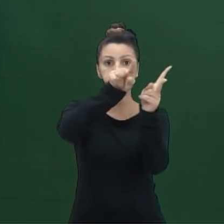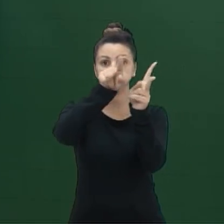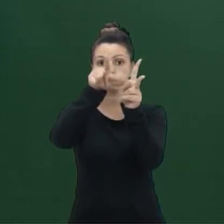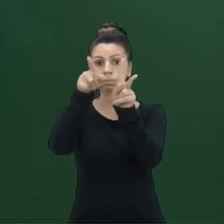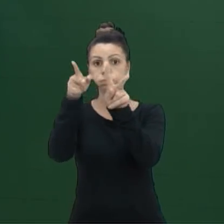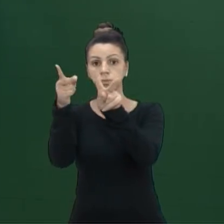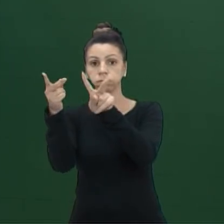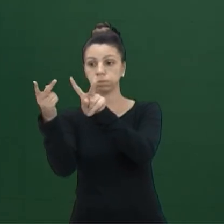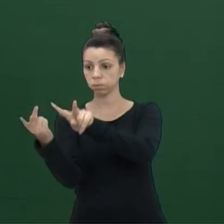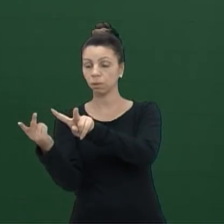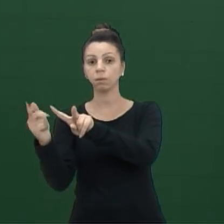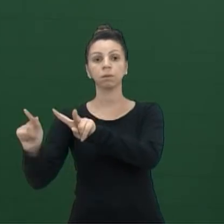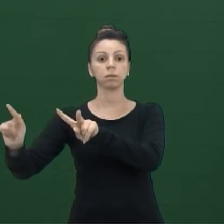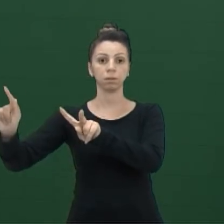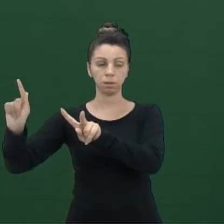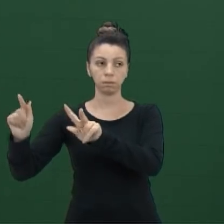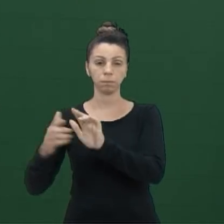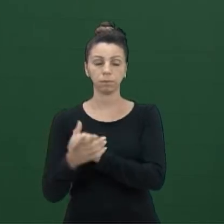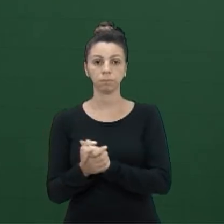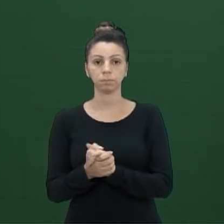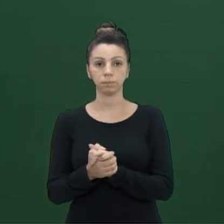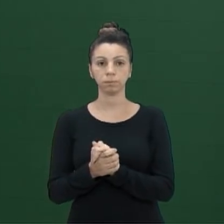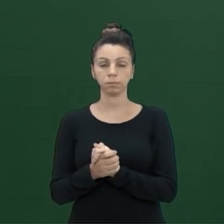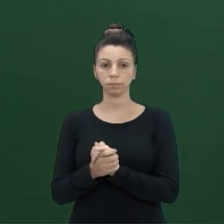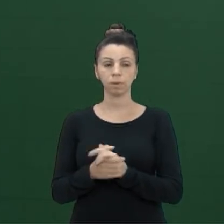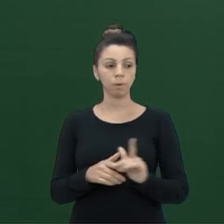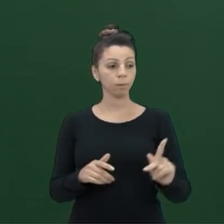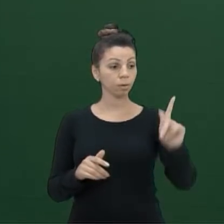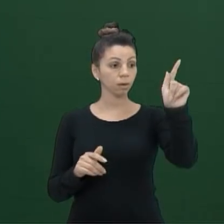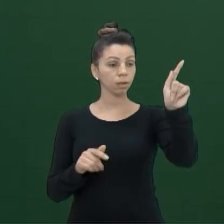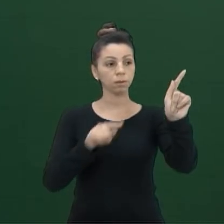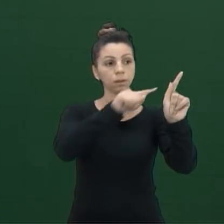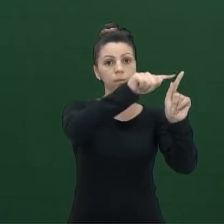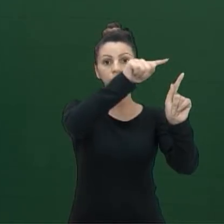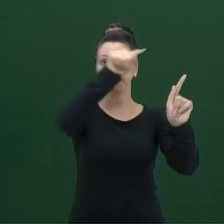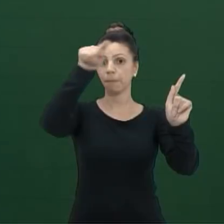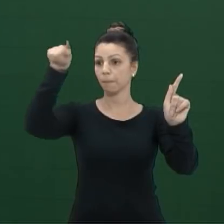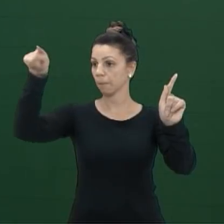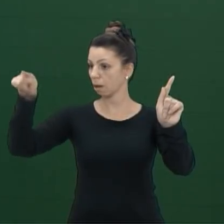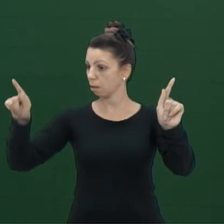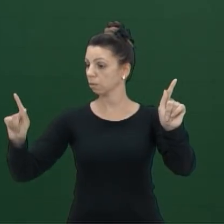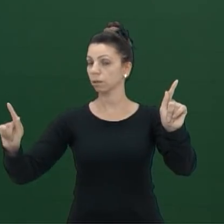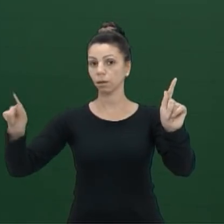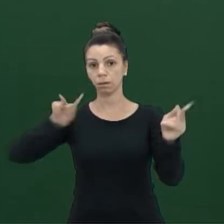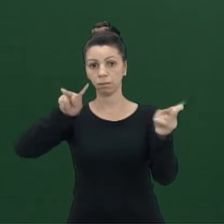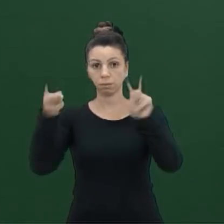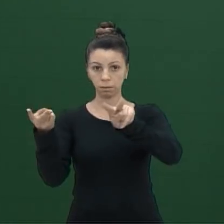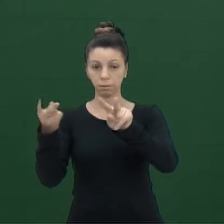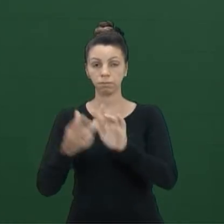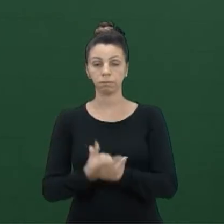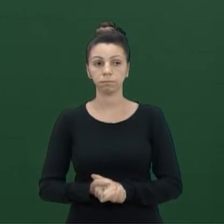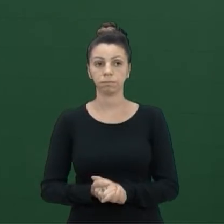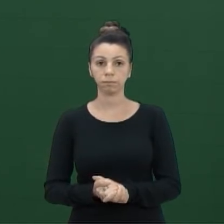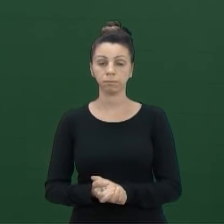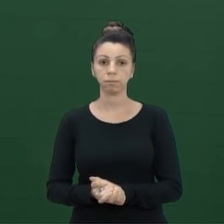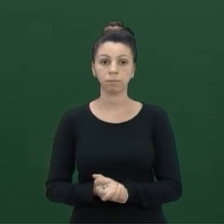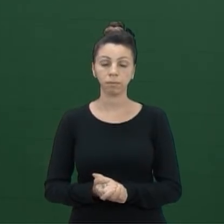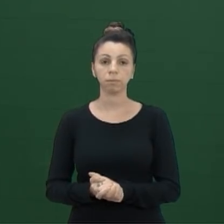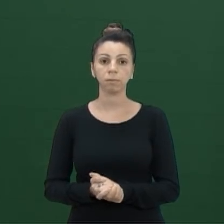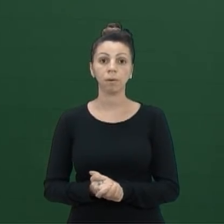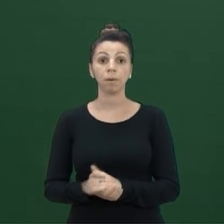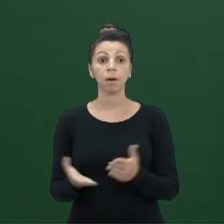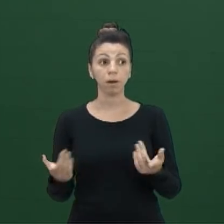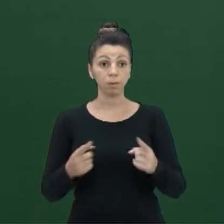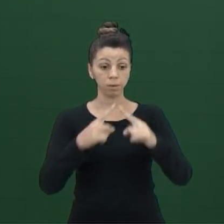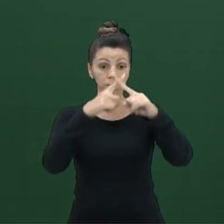em grama. Para fazer isso, como eu disse no primeiro exercício agora de vocês, desse jogo, a gente vai multiplicar por 1000.